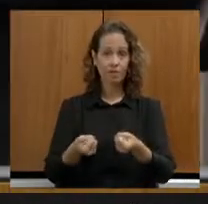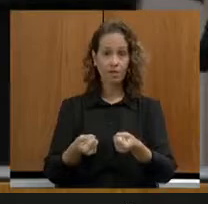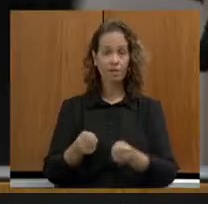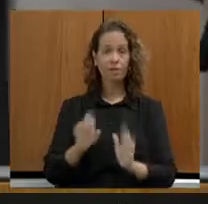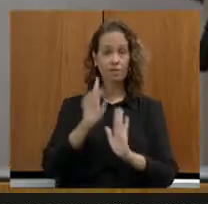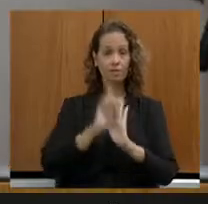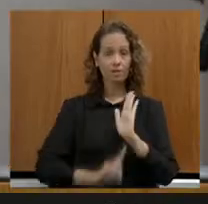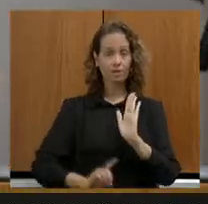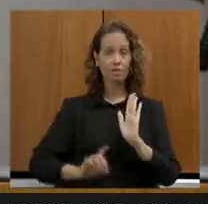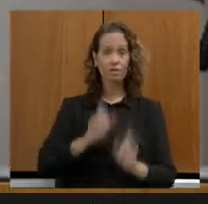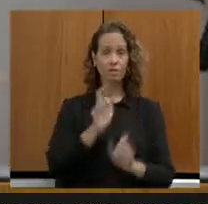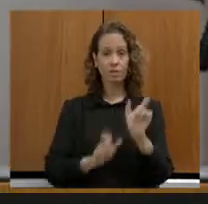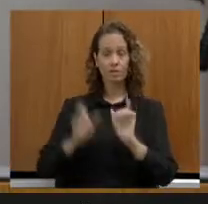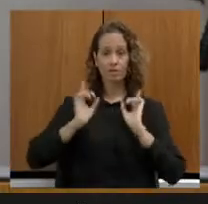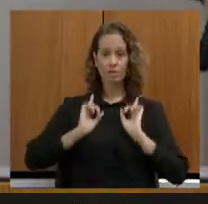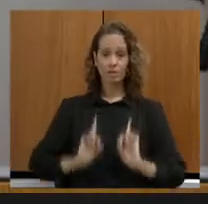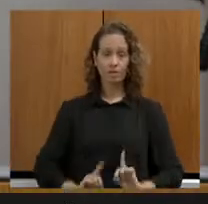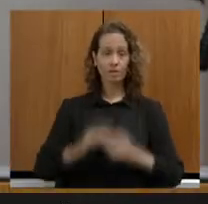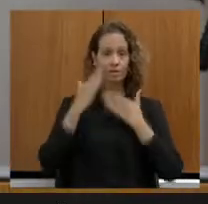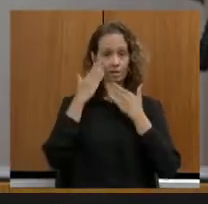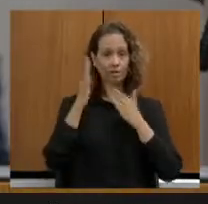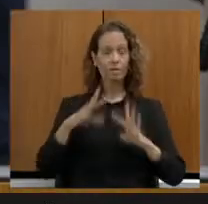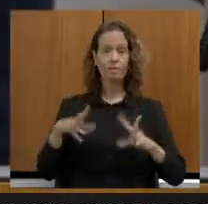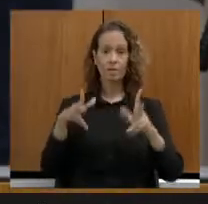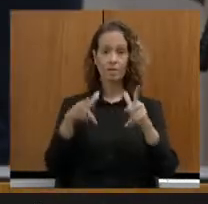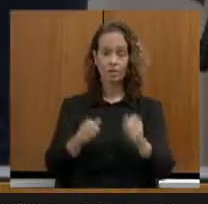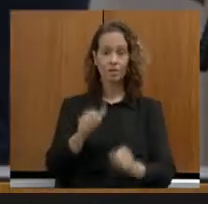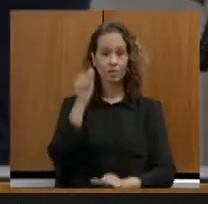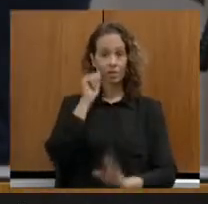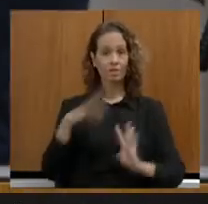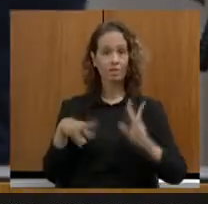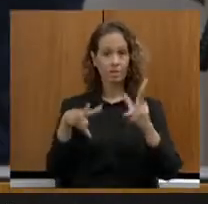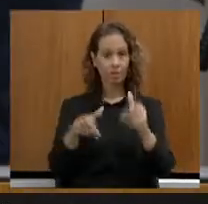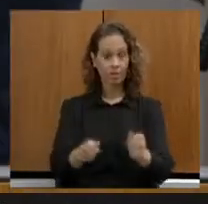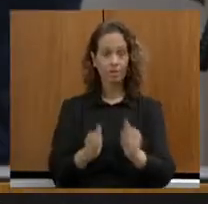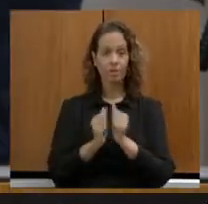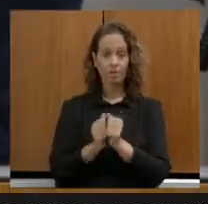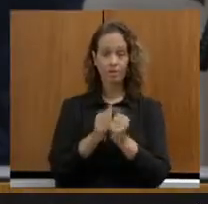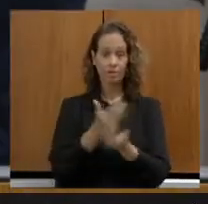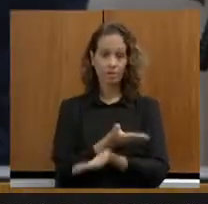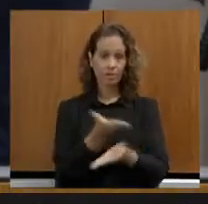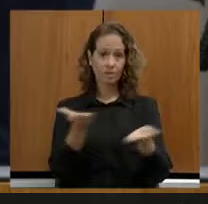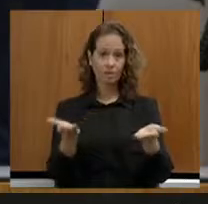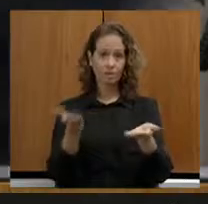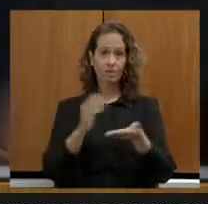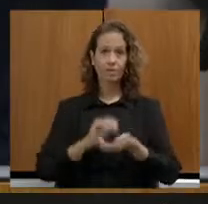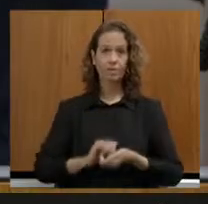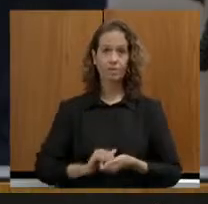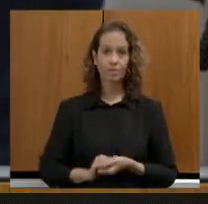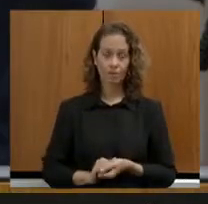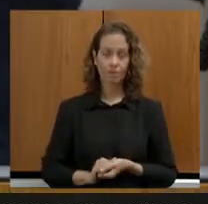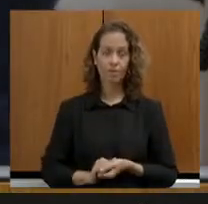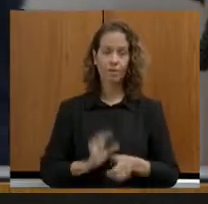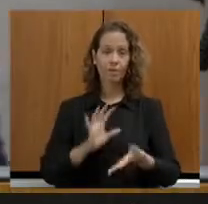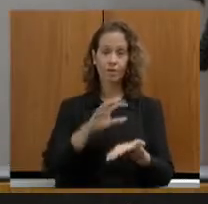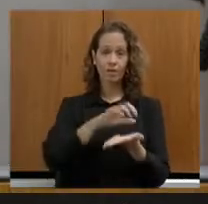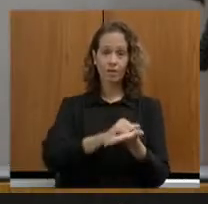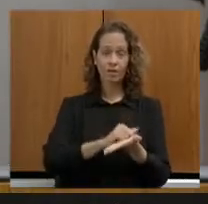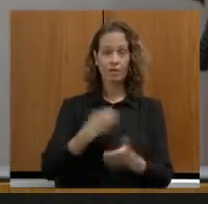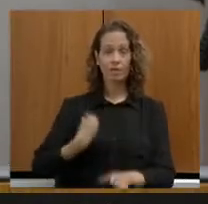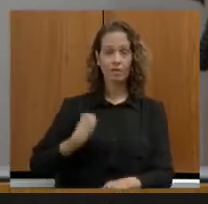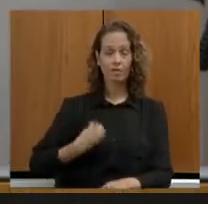da pessoa com deficiência agradecendo a todas e todos que estão conosco se registra a presença